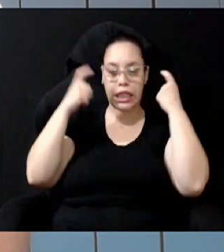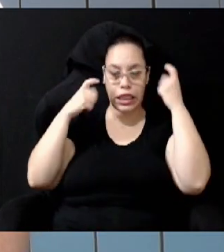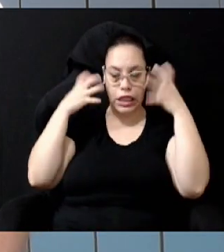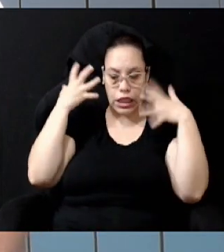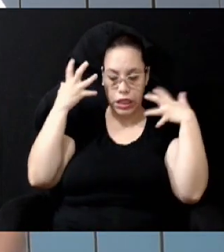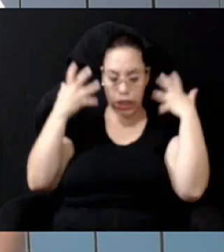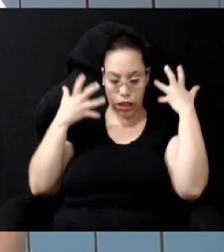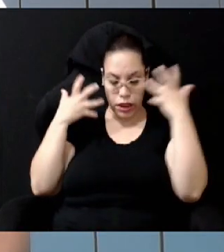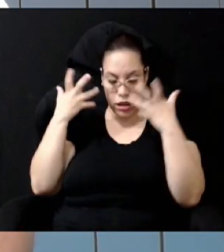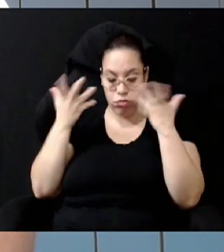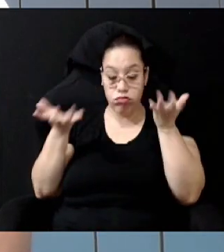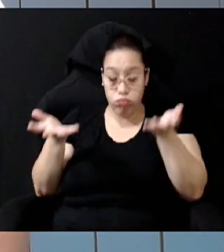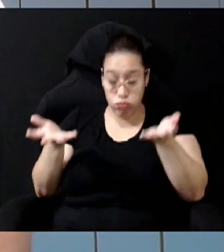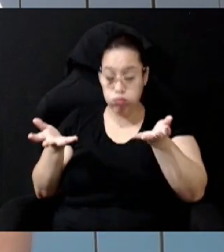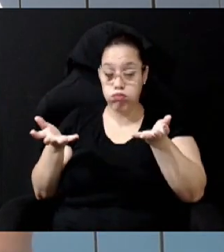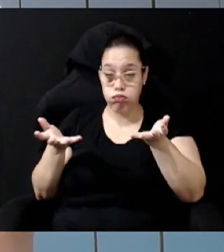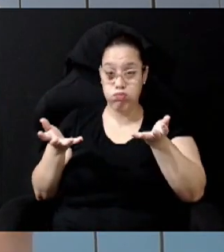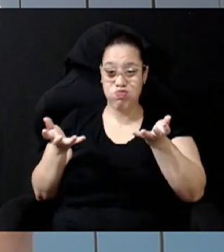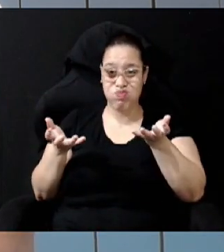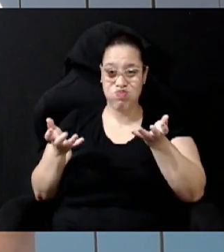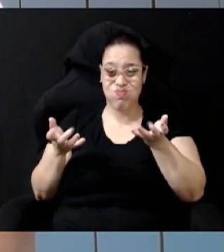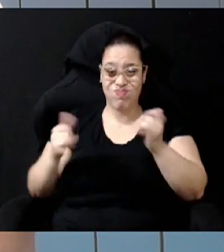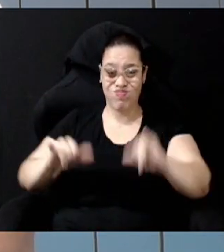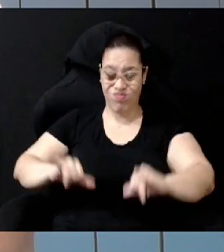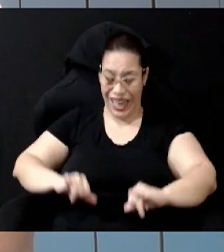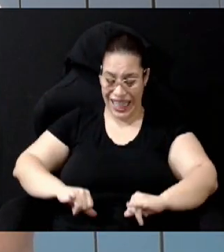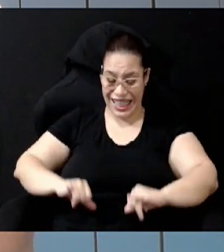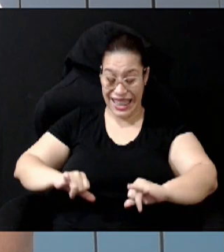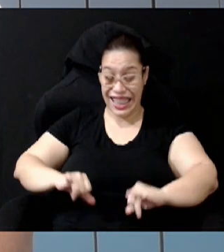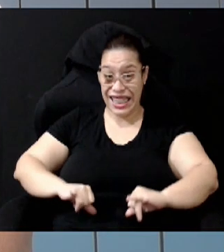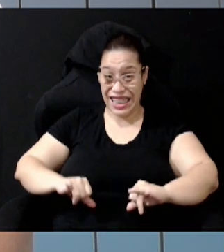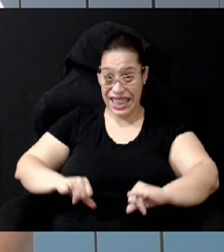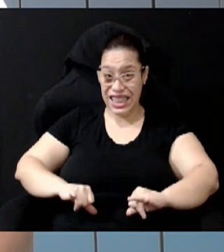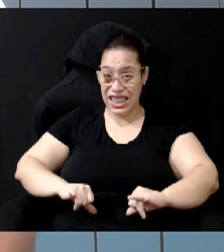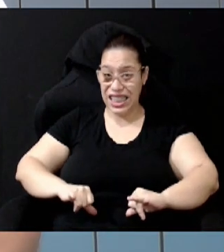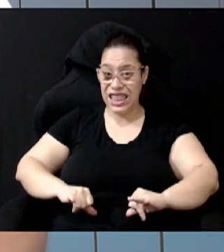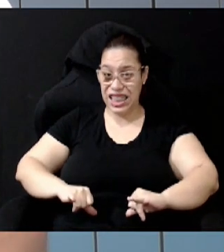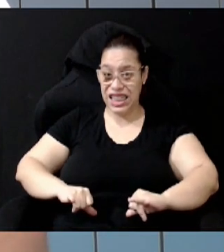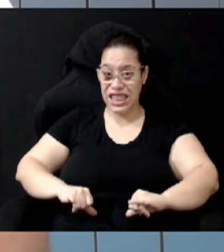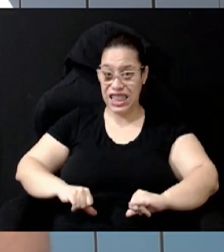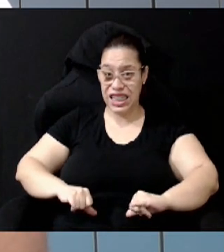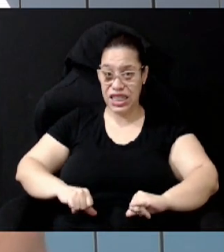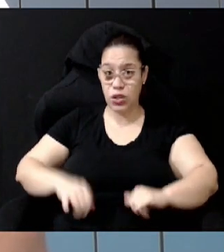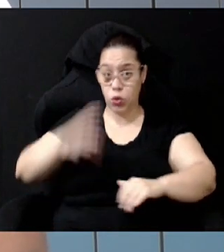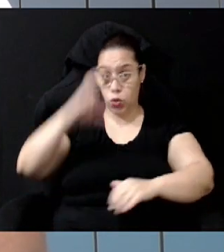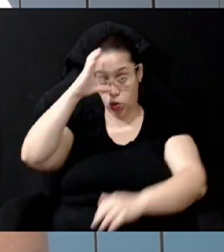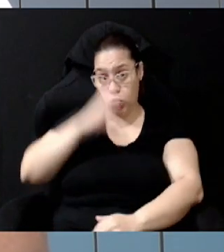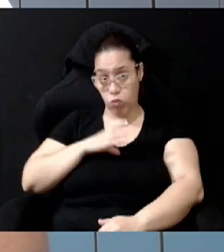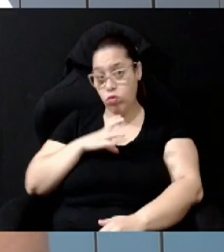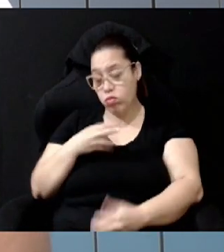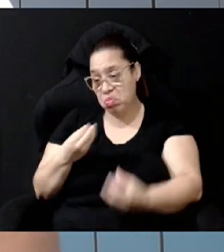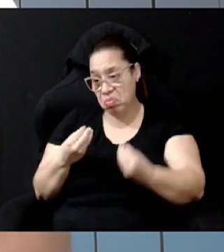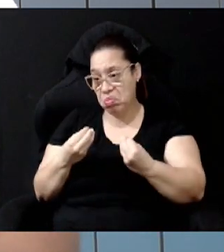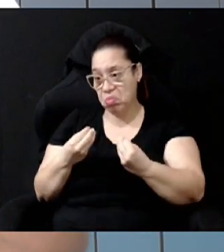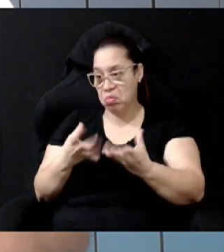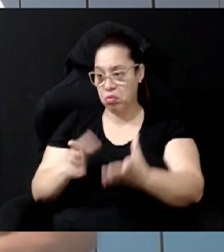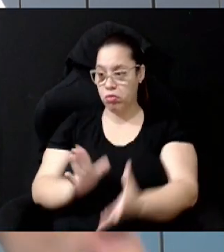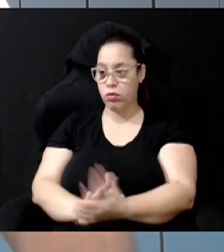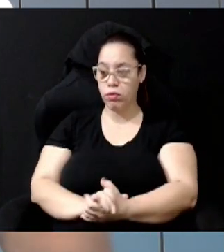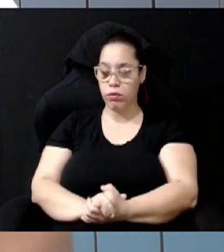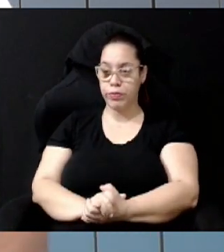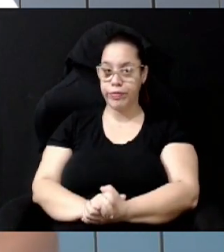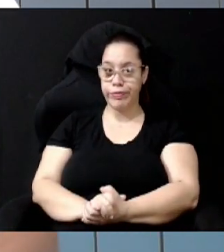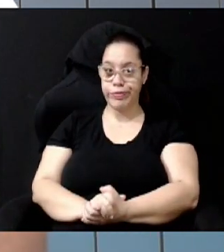a gente sofre as consequências como cidadão e enquanto pessoa que se preocupa com